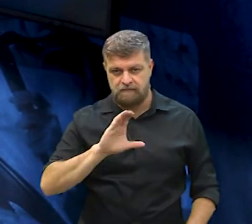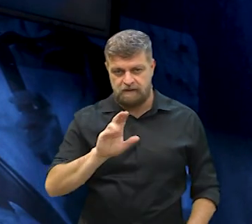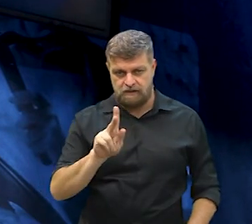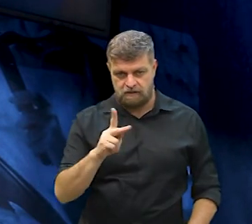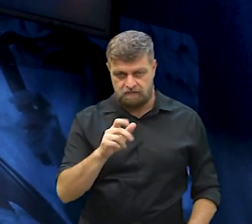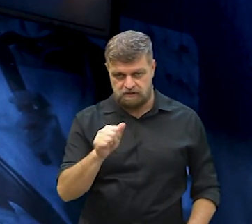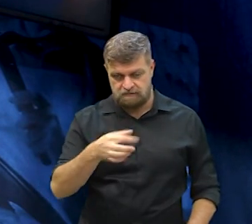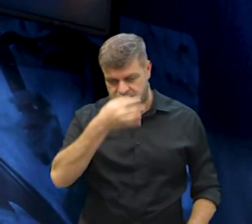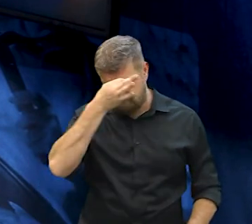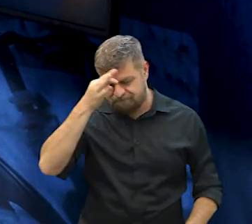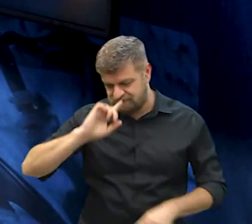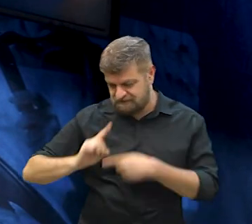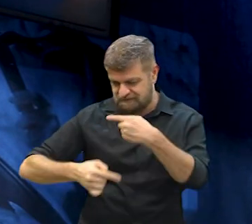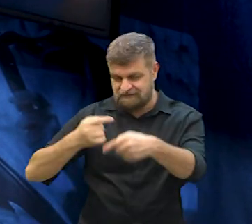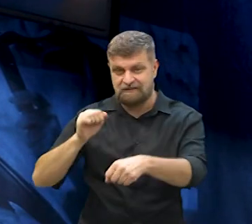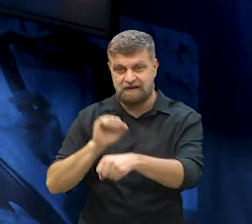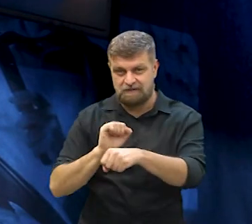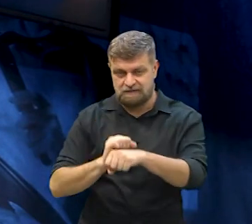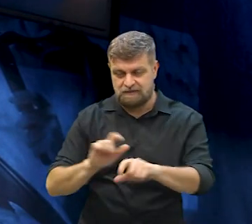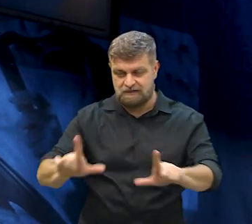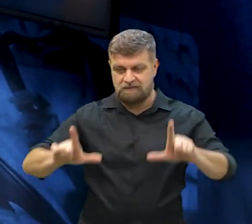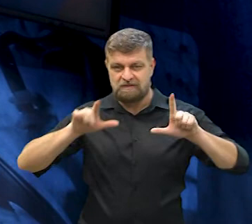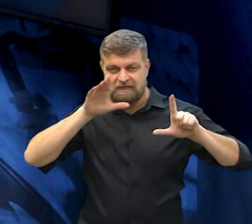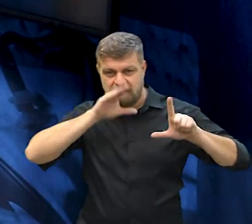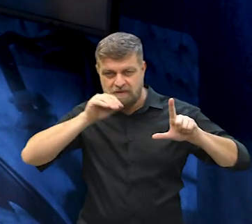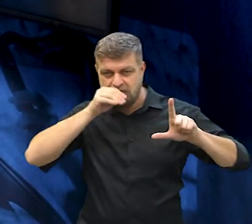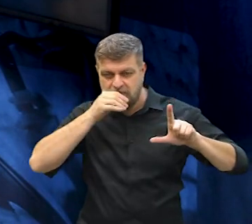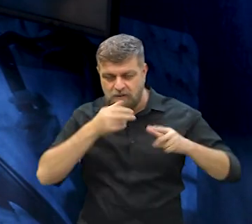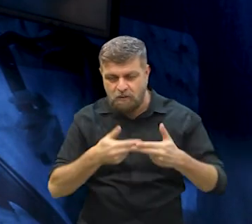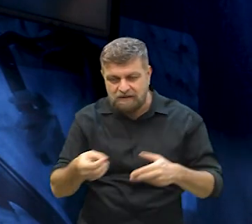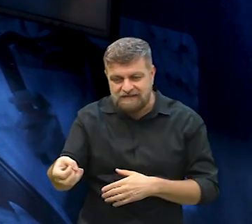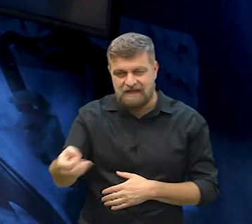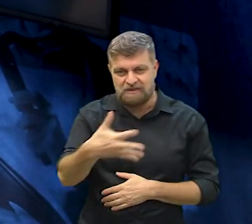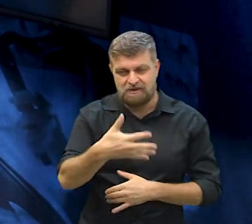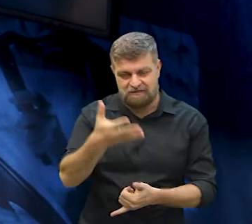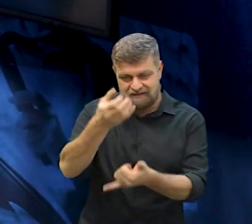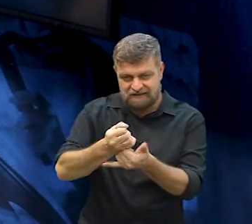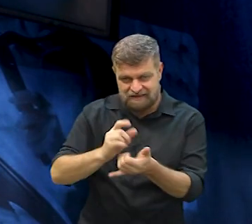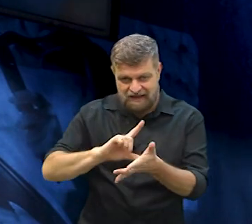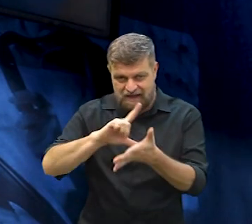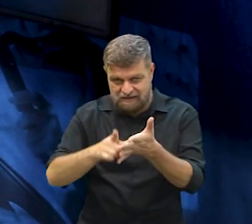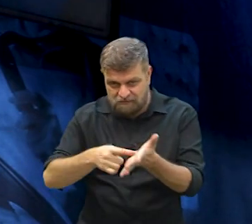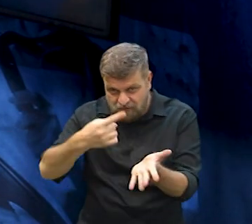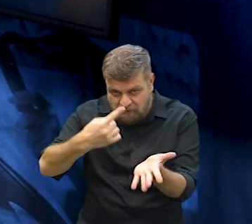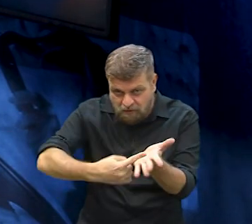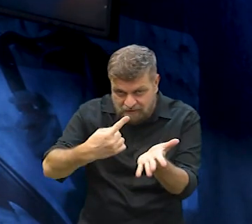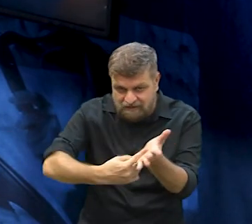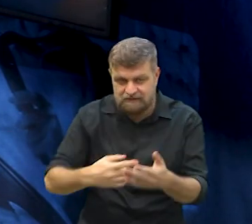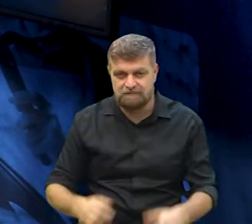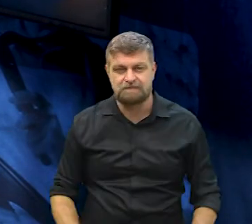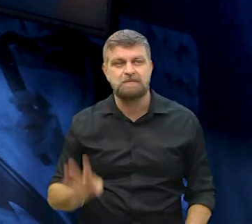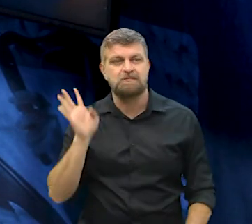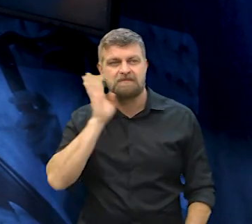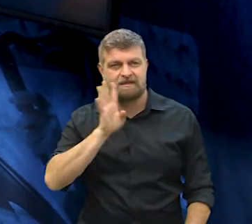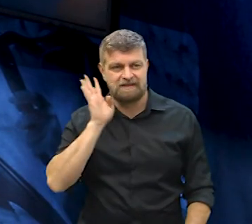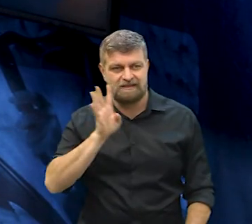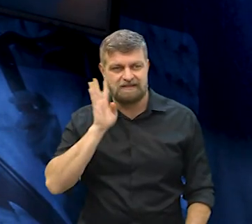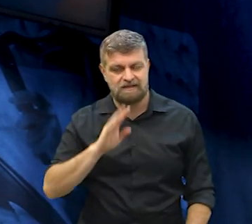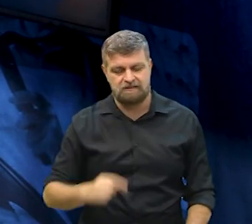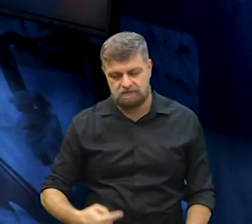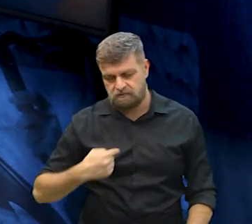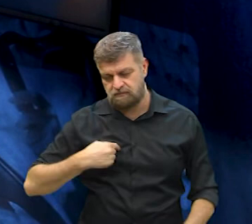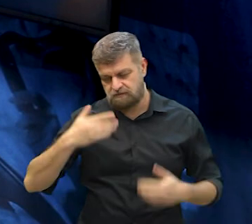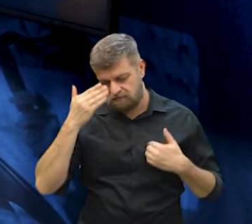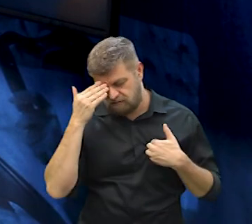Chapa. Parabéns, muito sucesso e eu te espero para contar novos feitos aí da plataforma numa outra oportunidade.